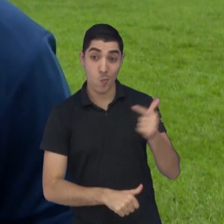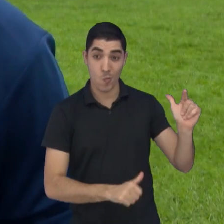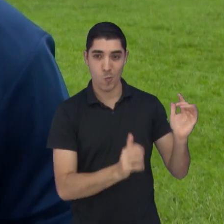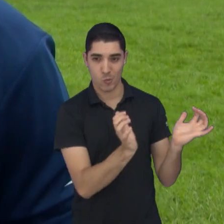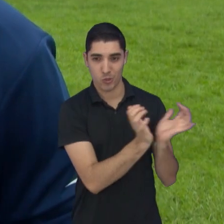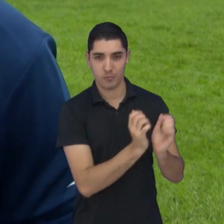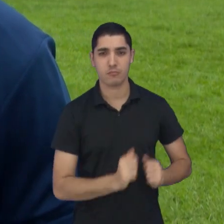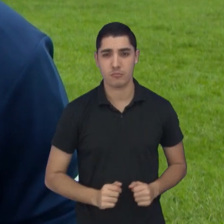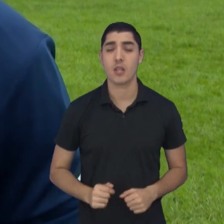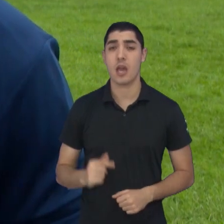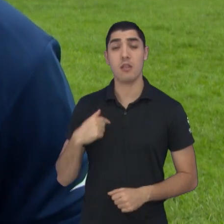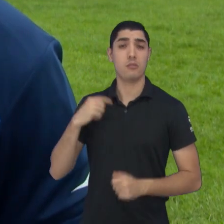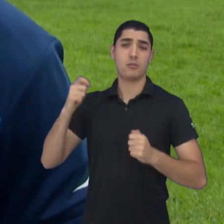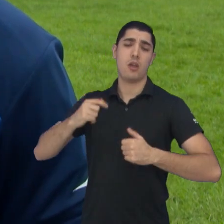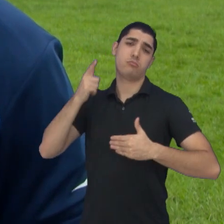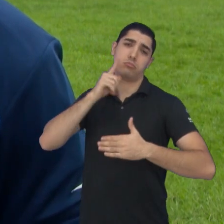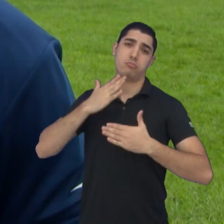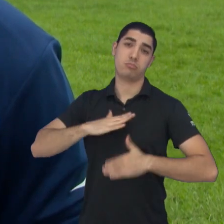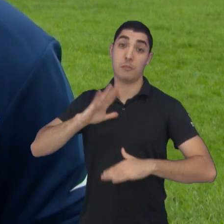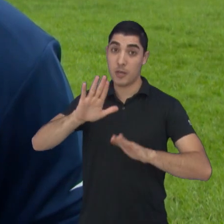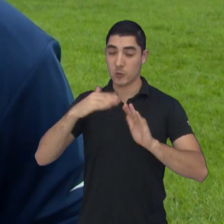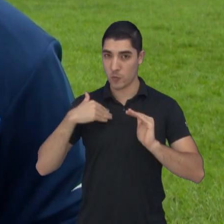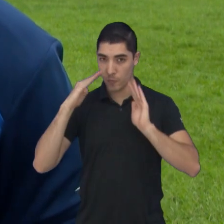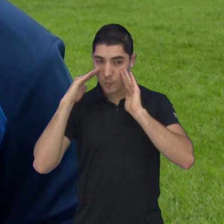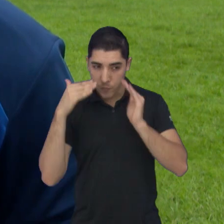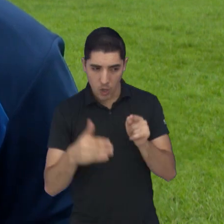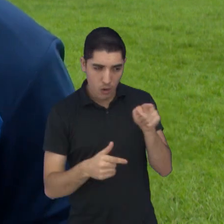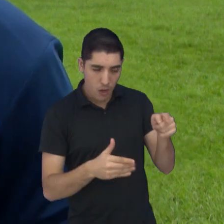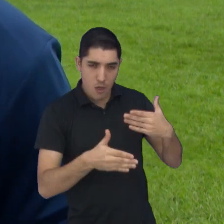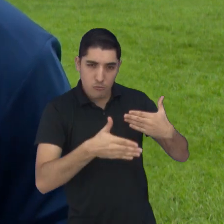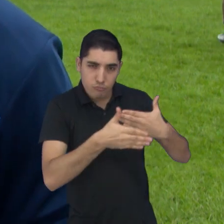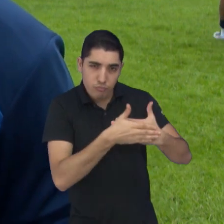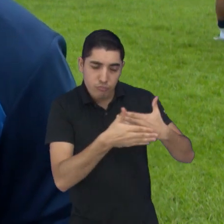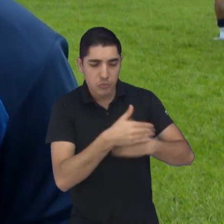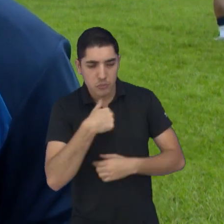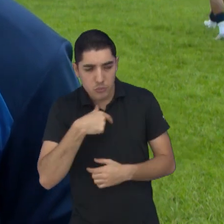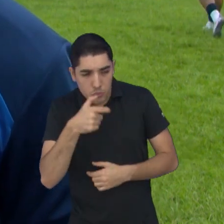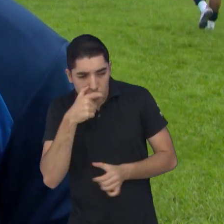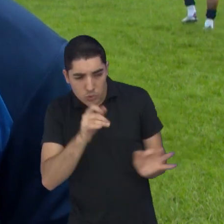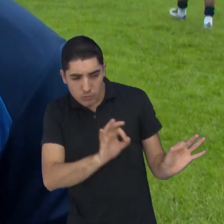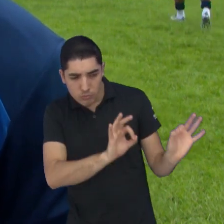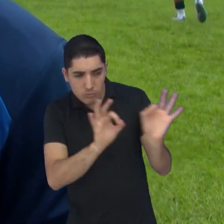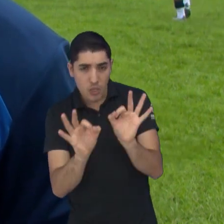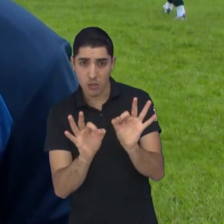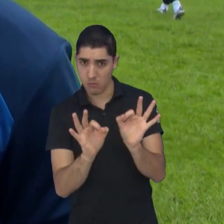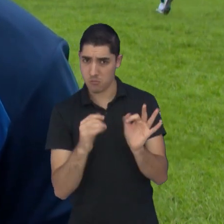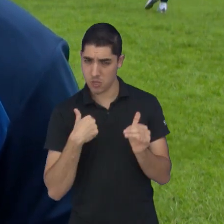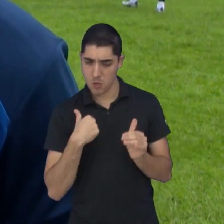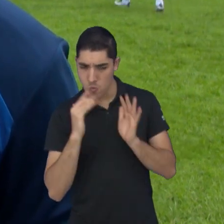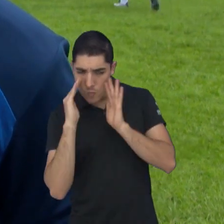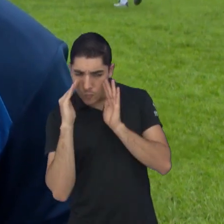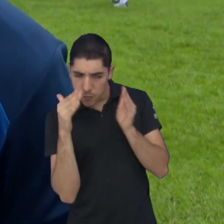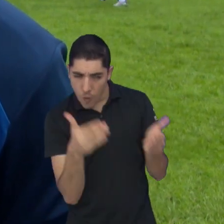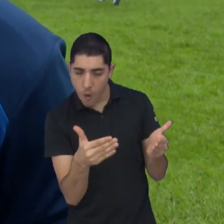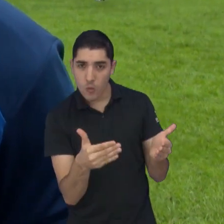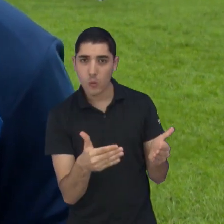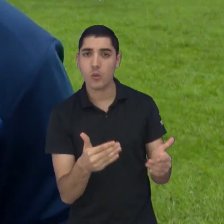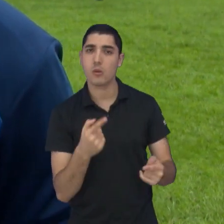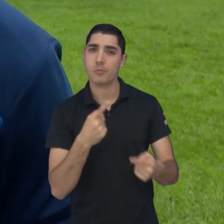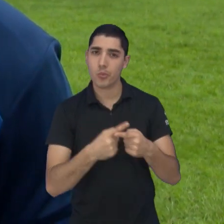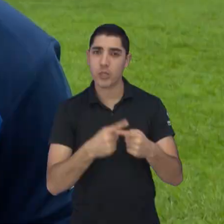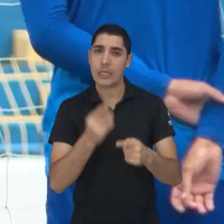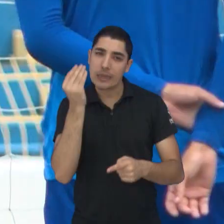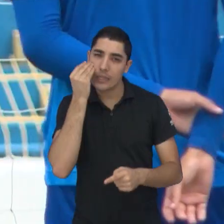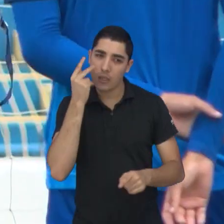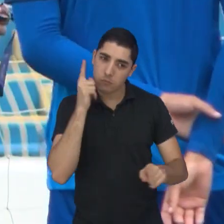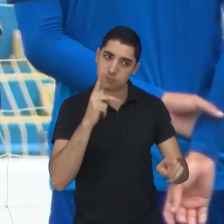para recuperar bem, né? Mas acabei assistindo alguns jogos do Comercial para estudar o adversário. A gente está focado, estamos trabalhando muito para conquistar os 3